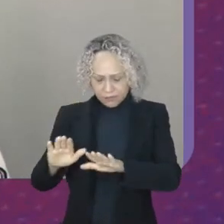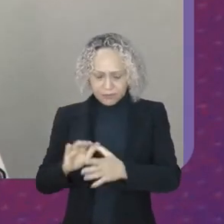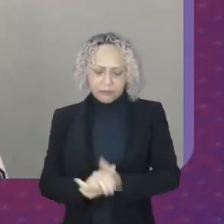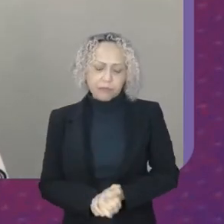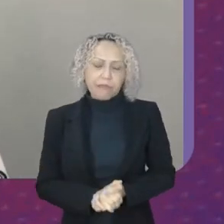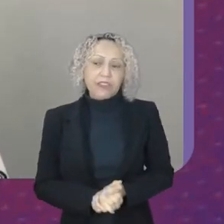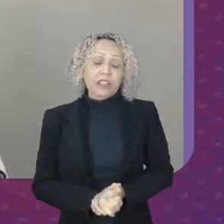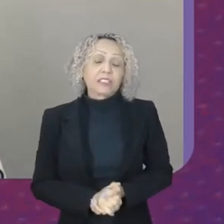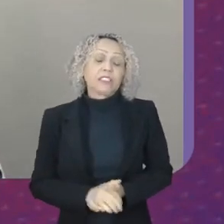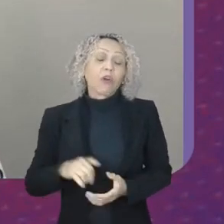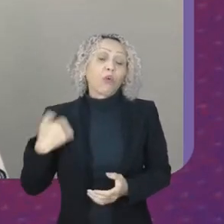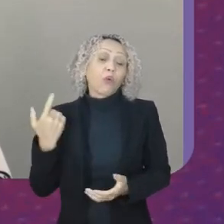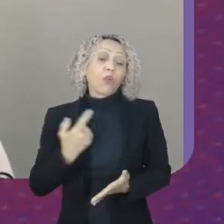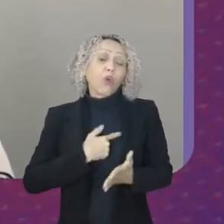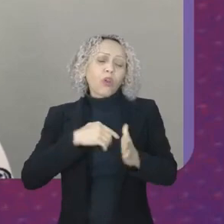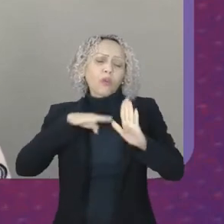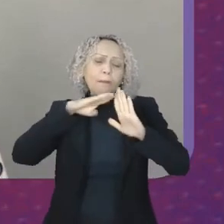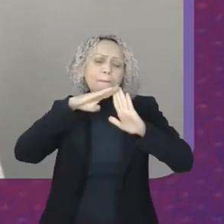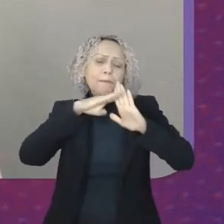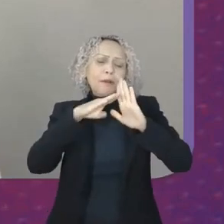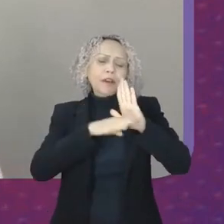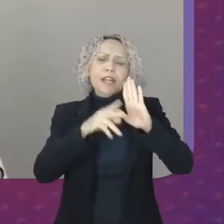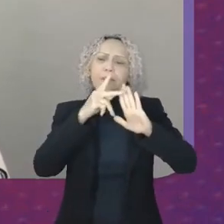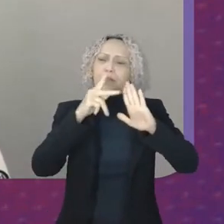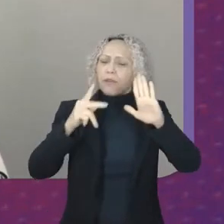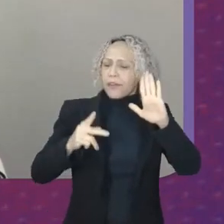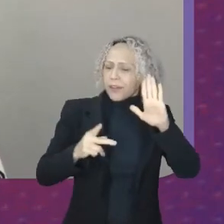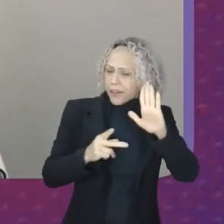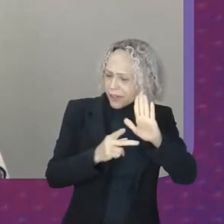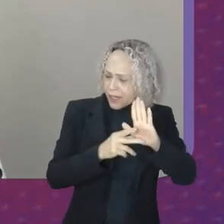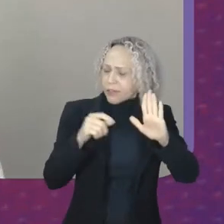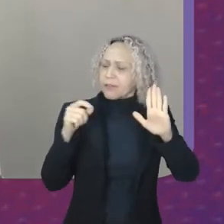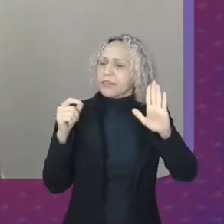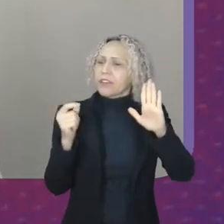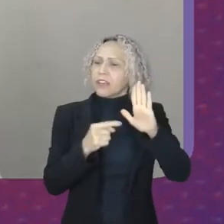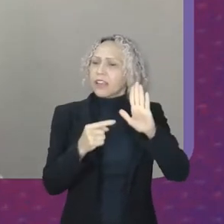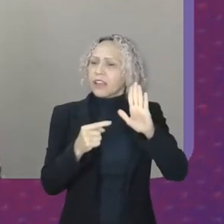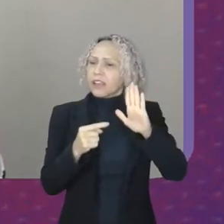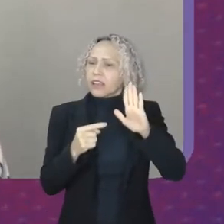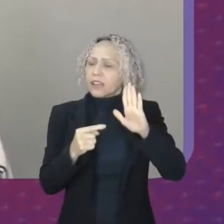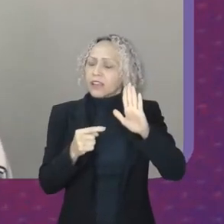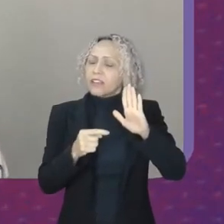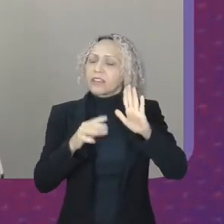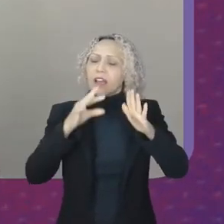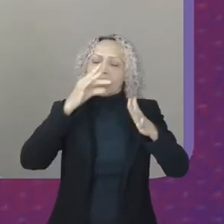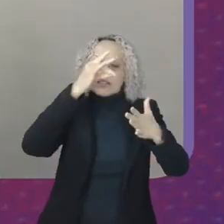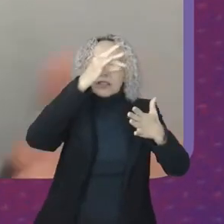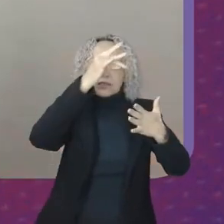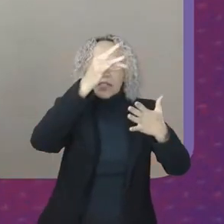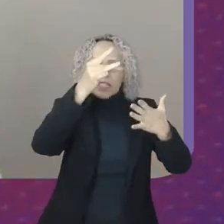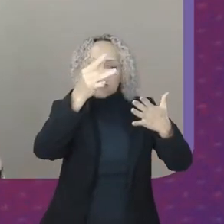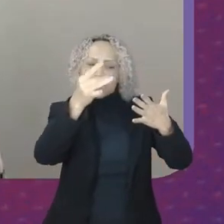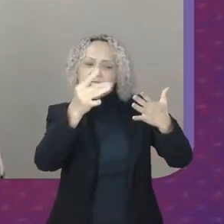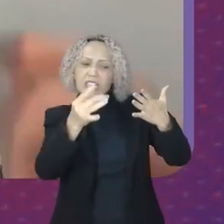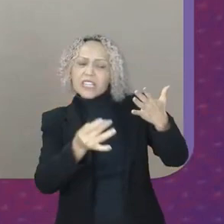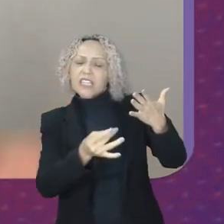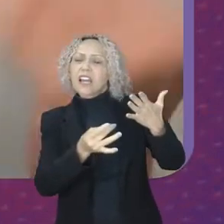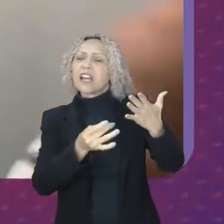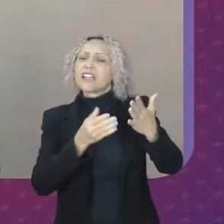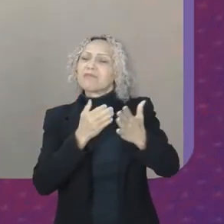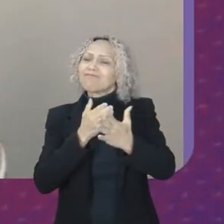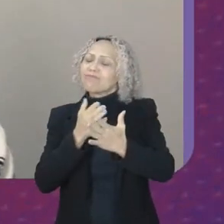nossos programas e projetos a partir das especificidades